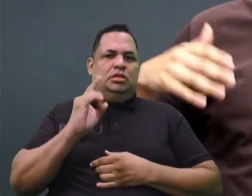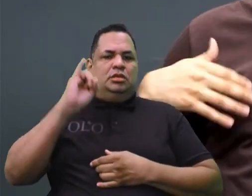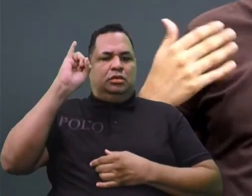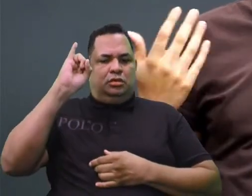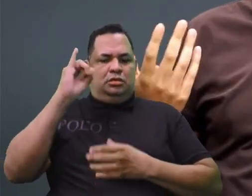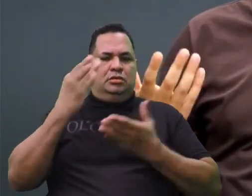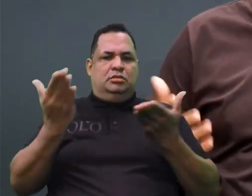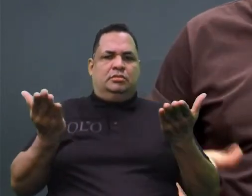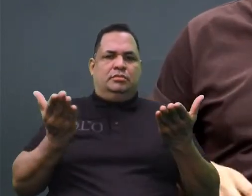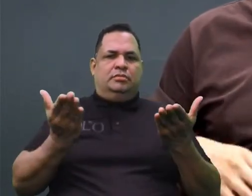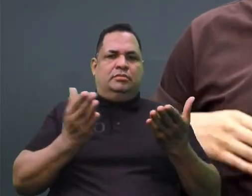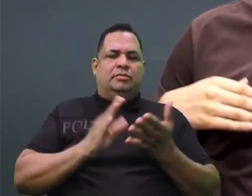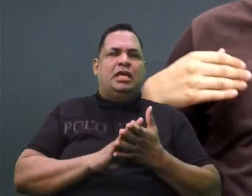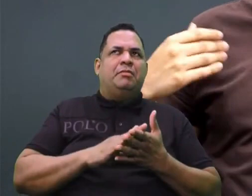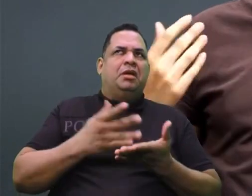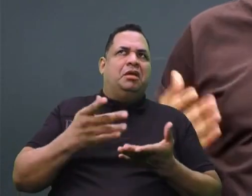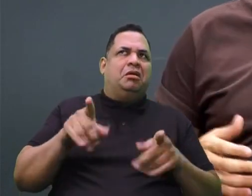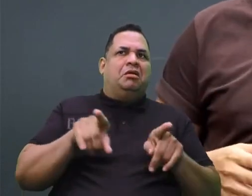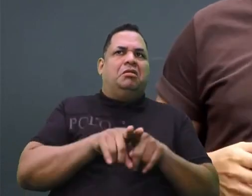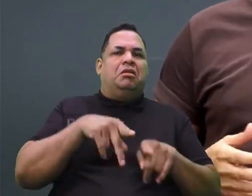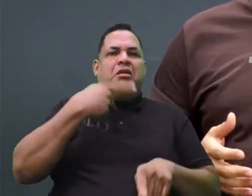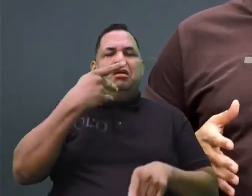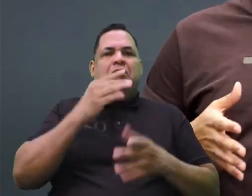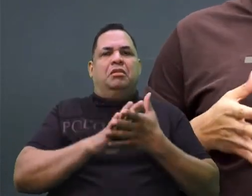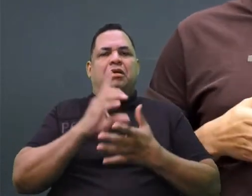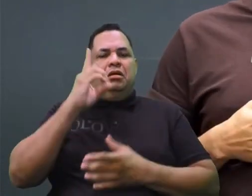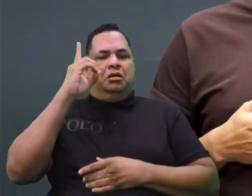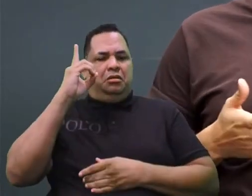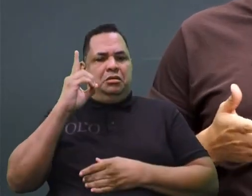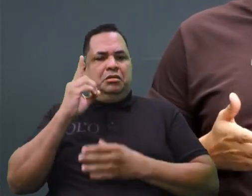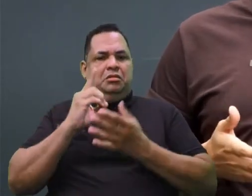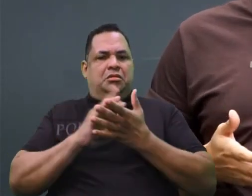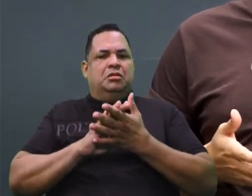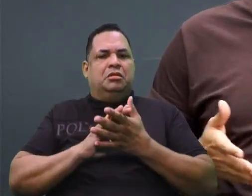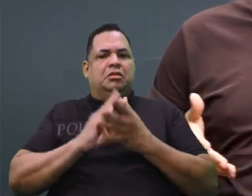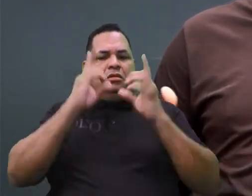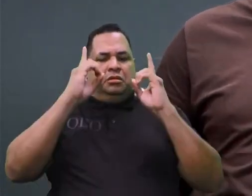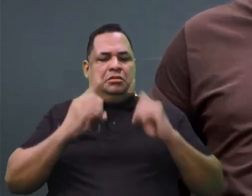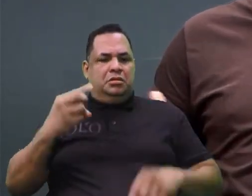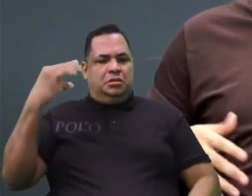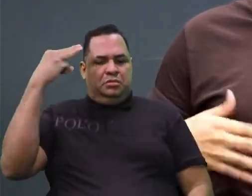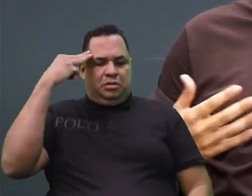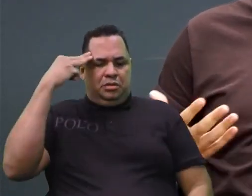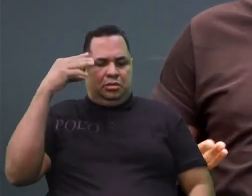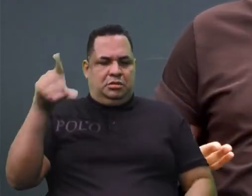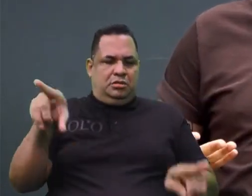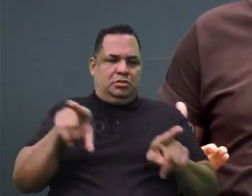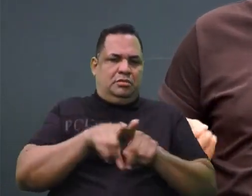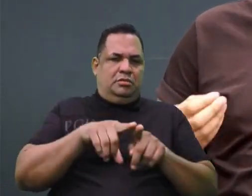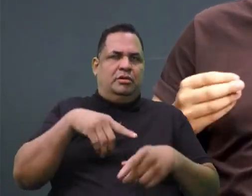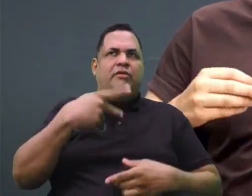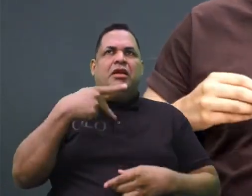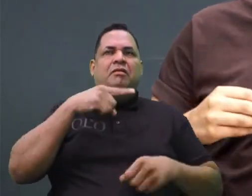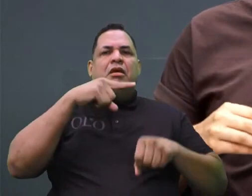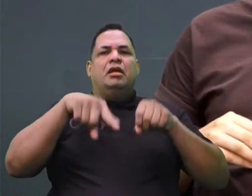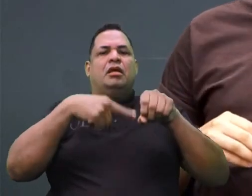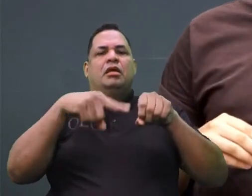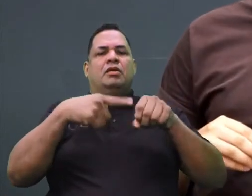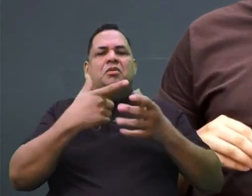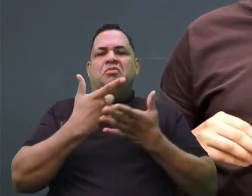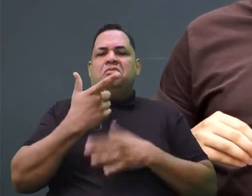falava que era deficiente mental, ou enfim. Doido. Por eles não tiveram, exatamente, alguns... popular dito como doido, porque eles não